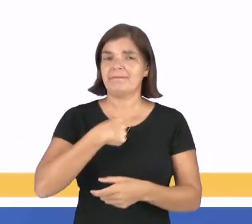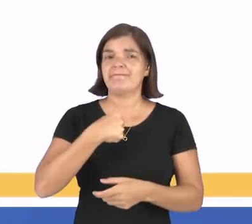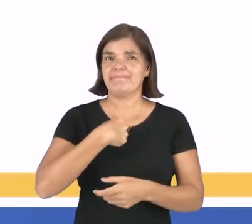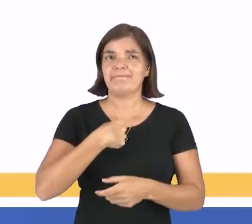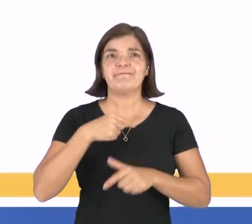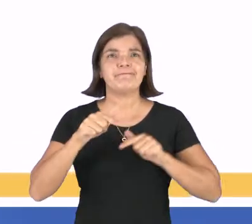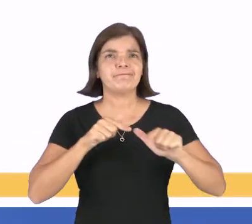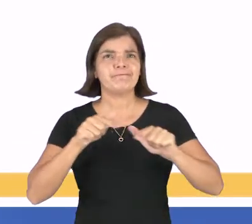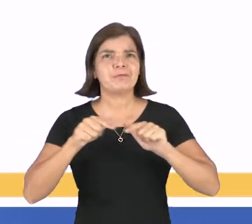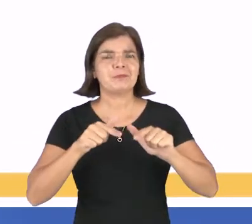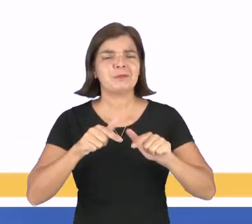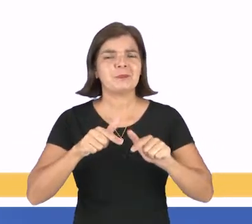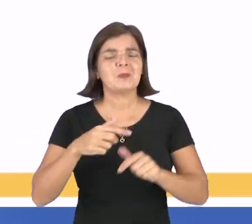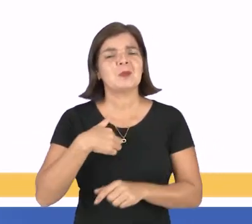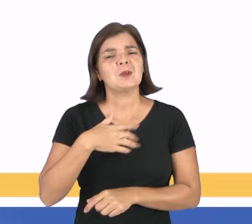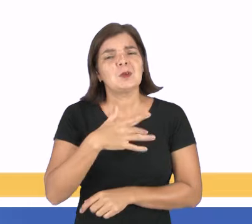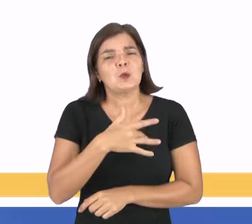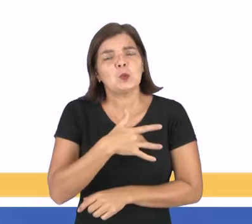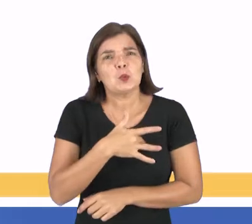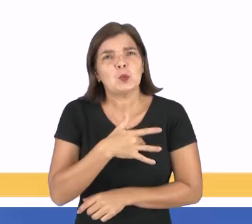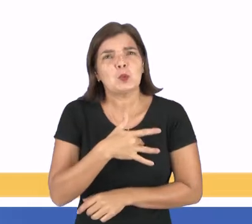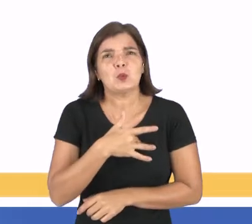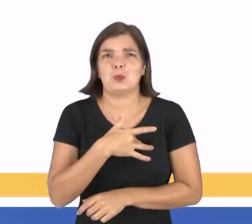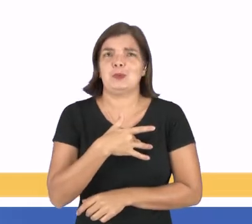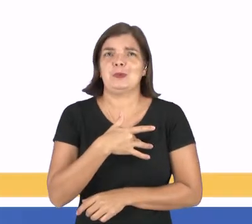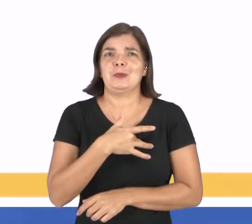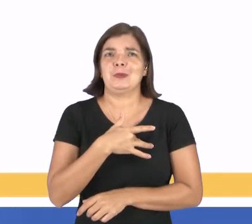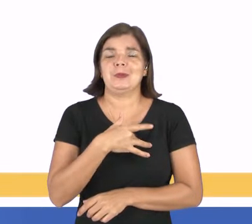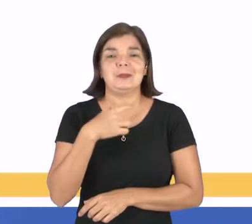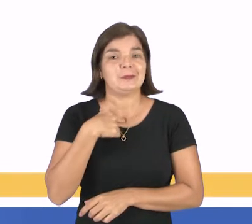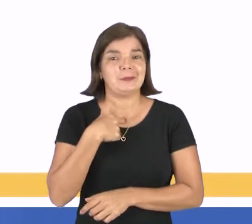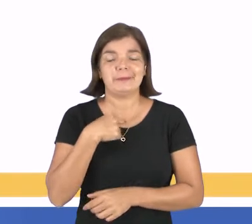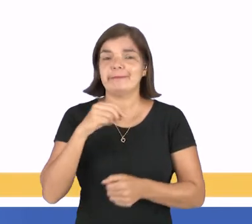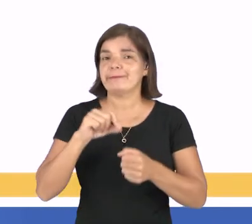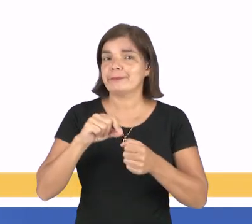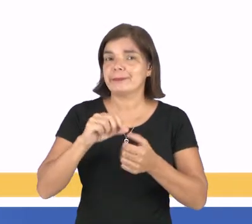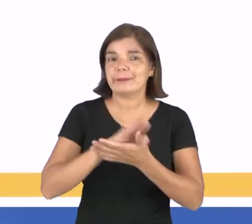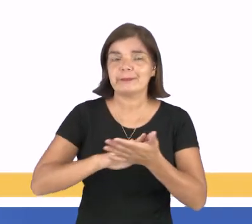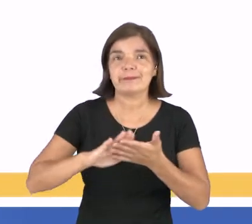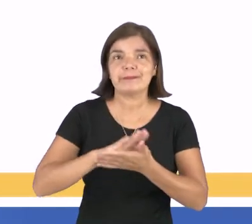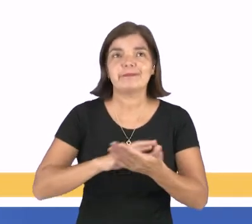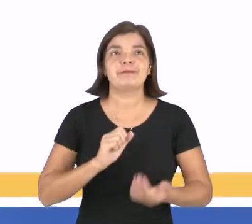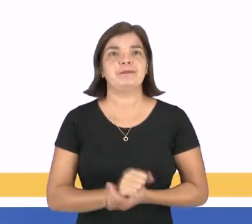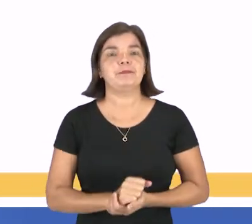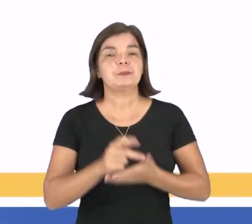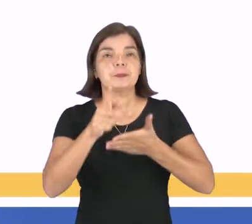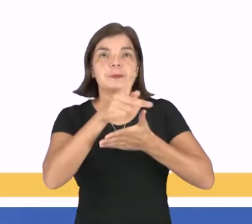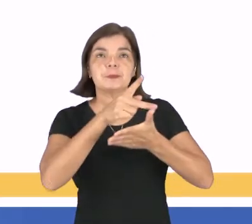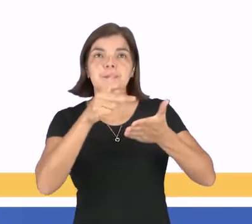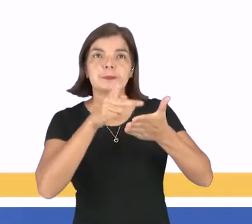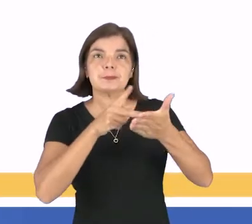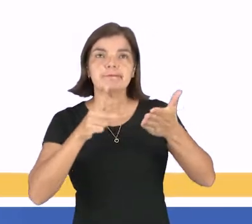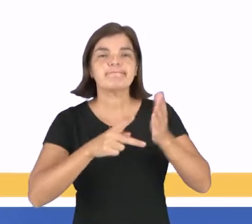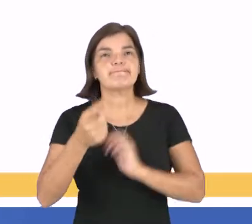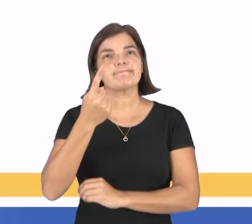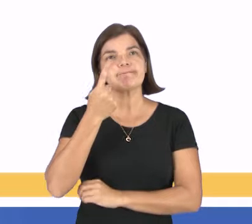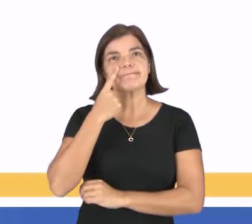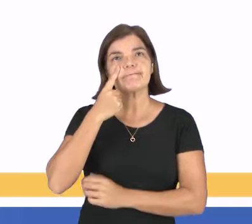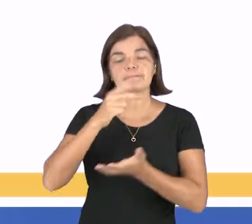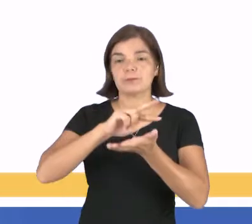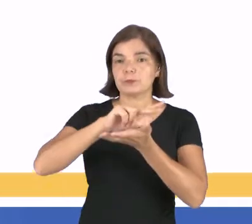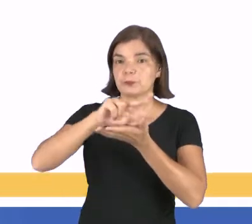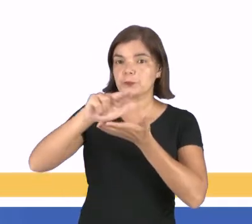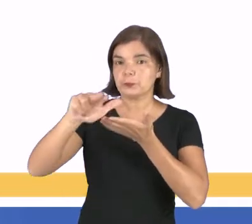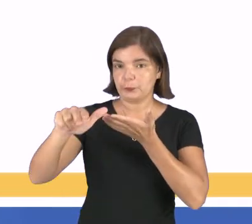eu, tenha pena do agregado, não me deixe deserdado. No poema, você observa a